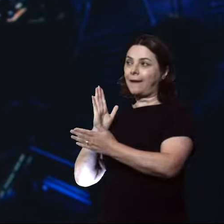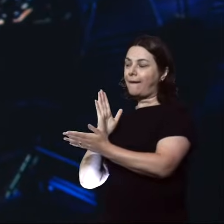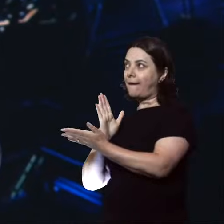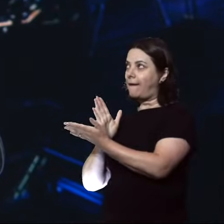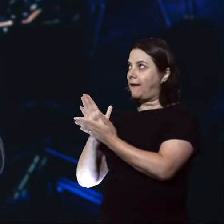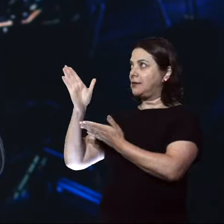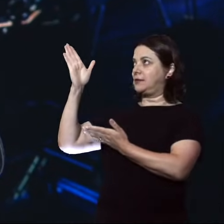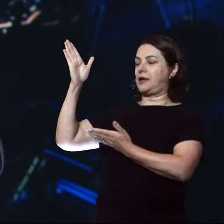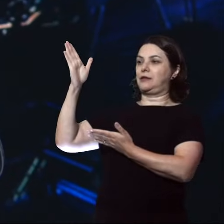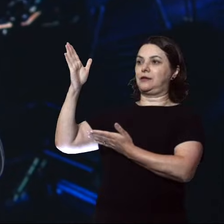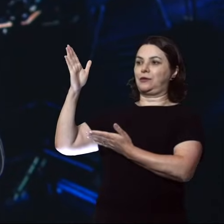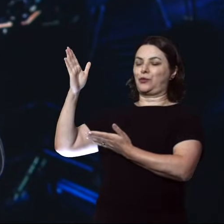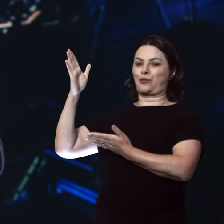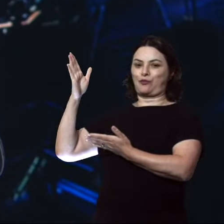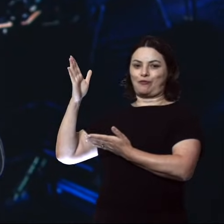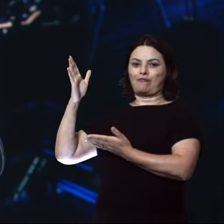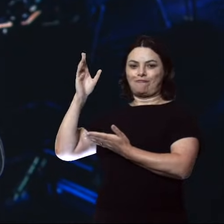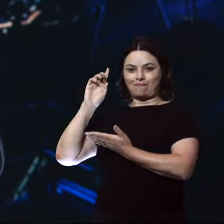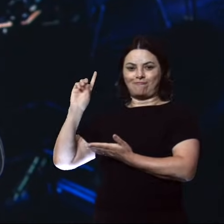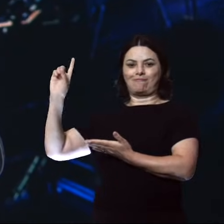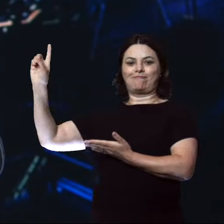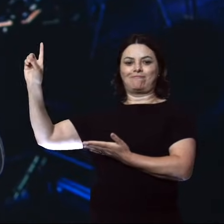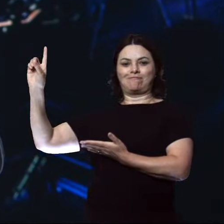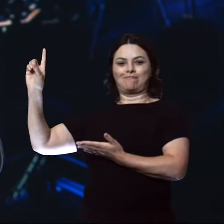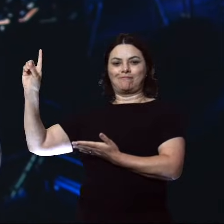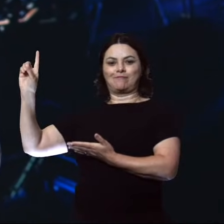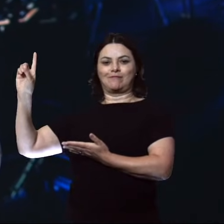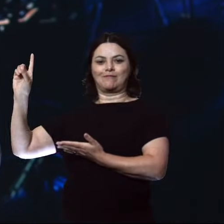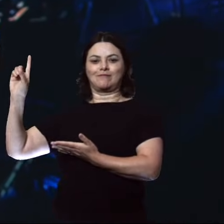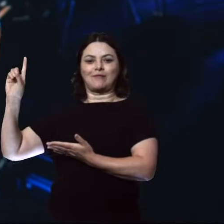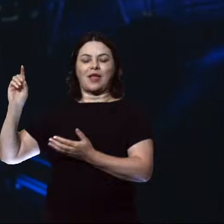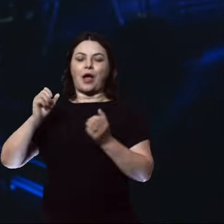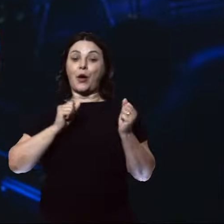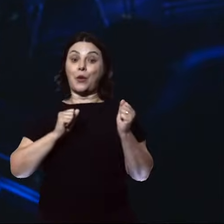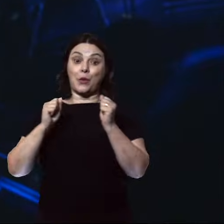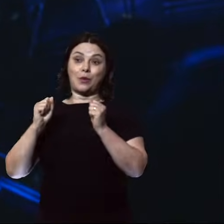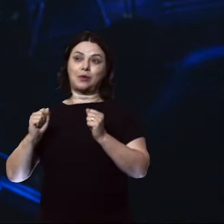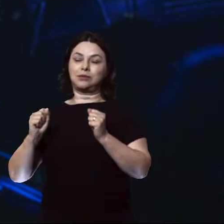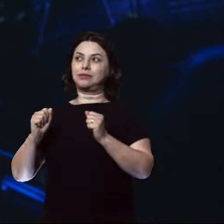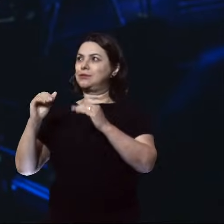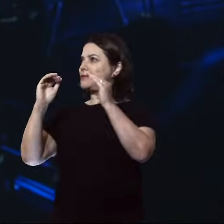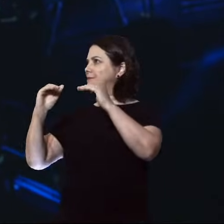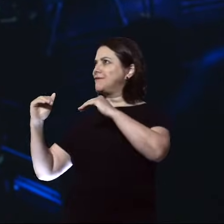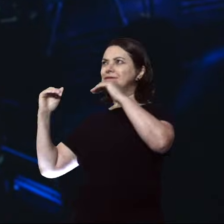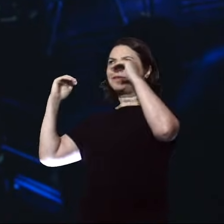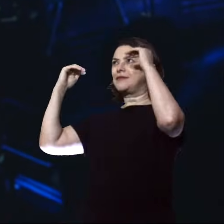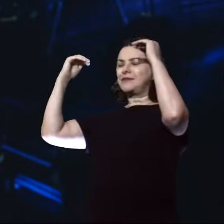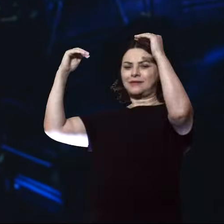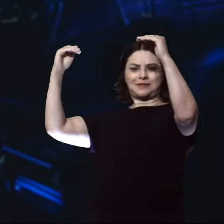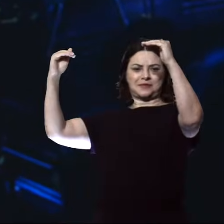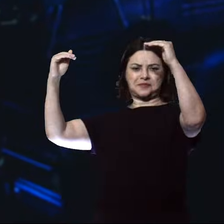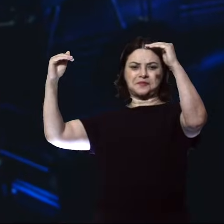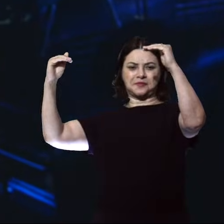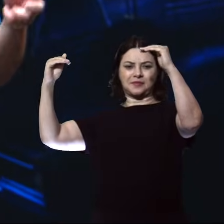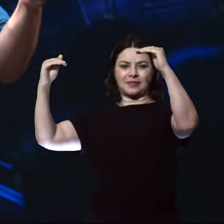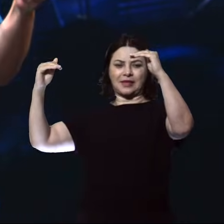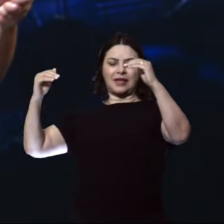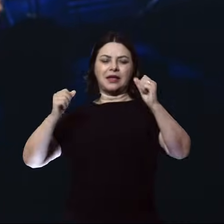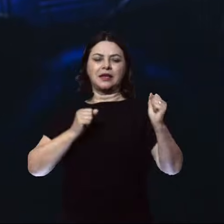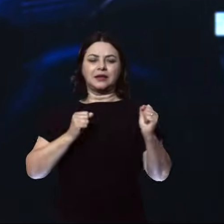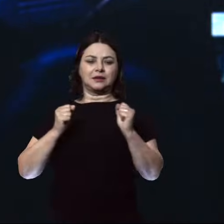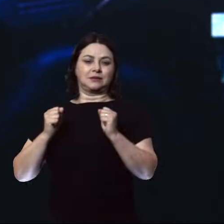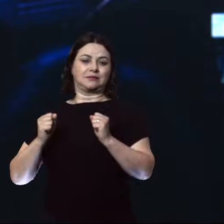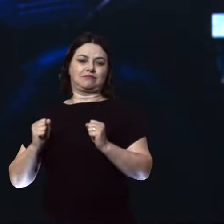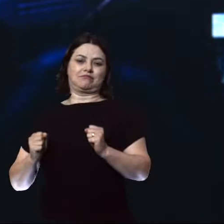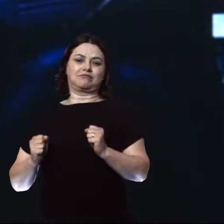tem acesso a um espírito que é sobre qualquer outro espírito, a um poder que está acima de qualquer outro. E esse poder aqui, esse